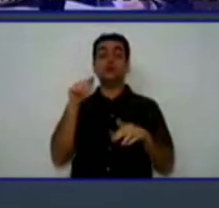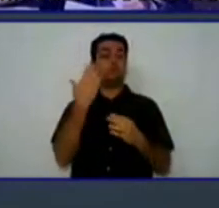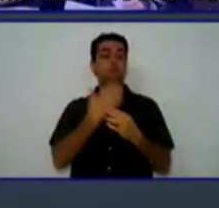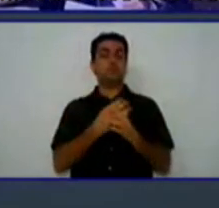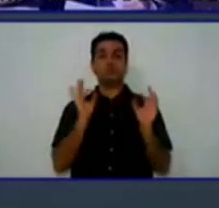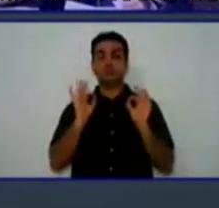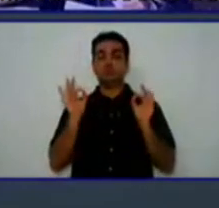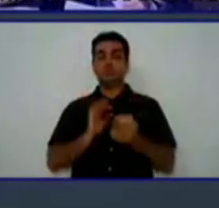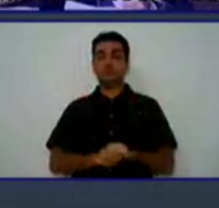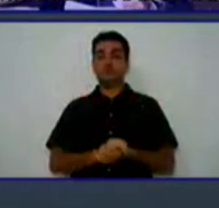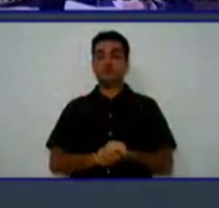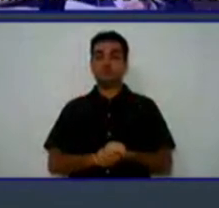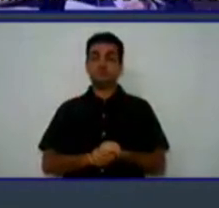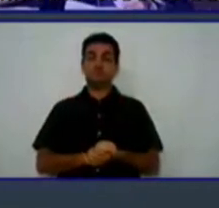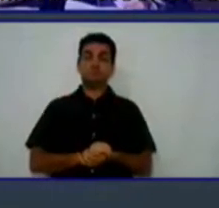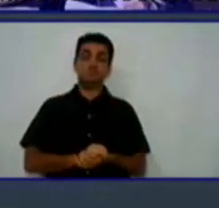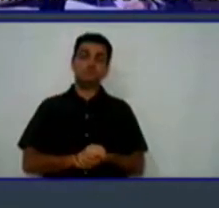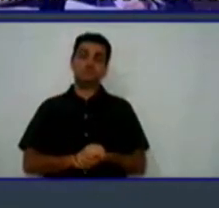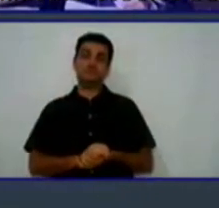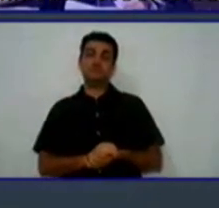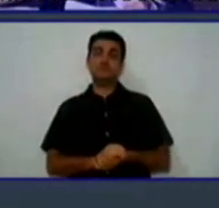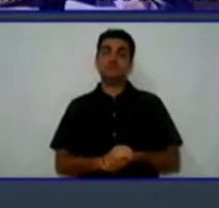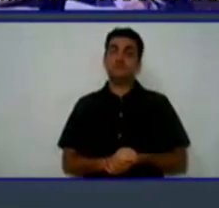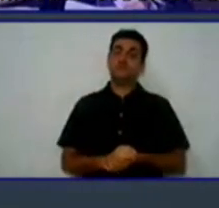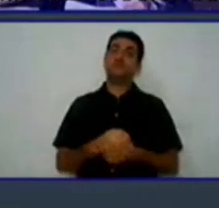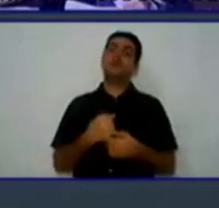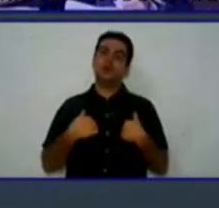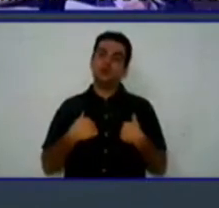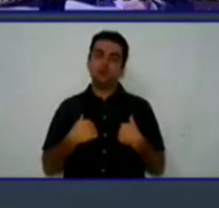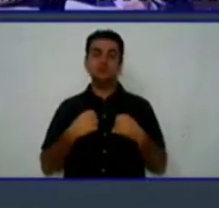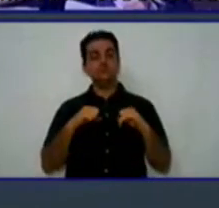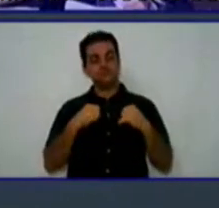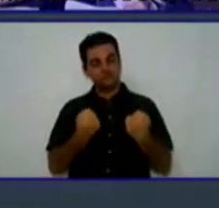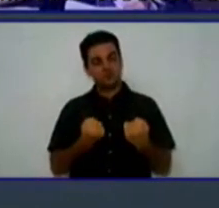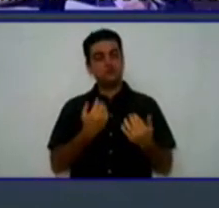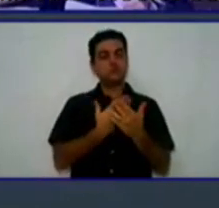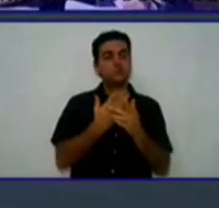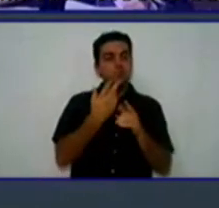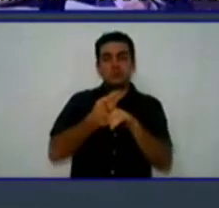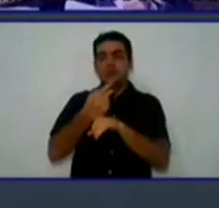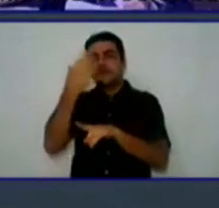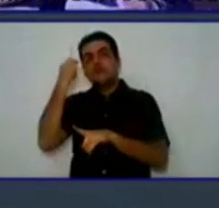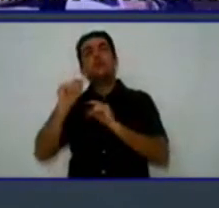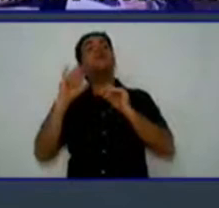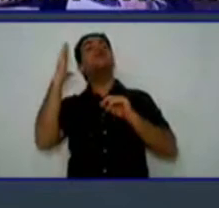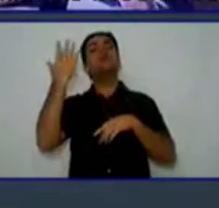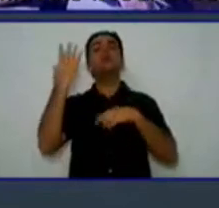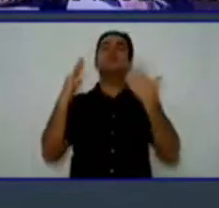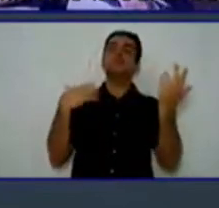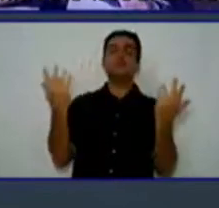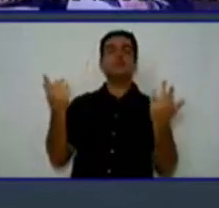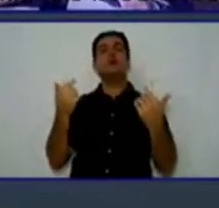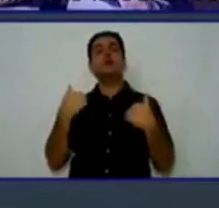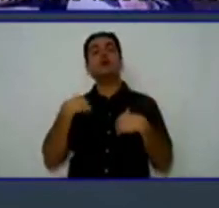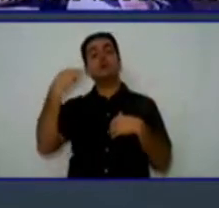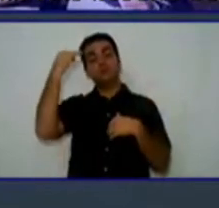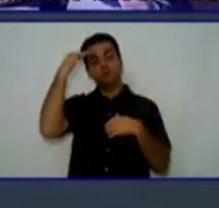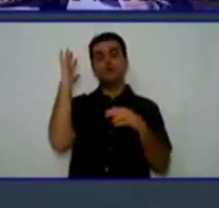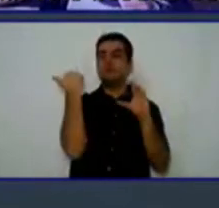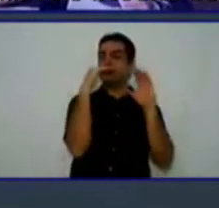autos. Mesmo assim, eu procurei informações e trouxe nos meus